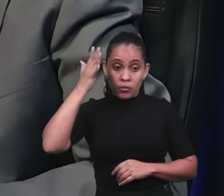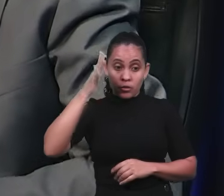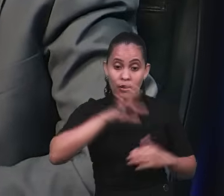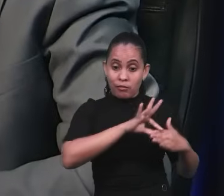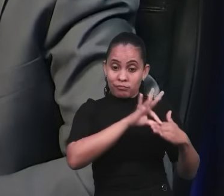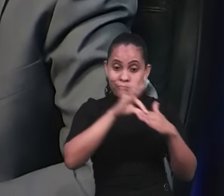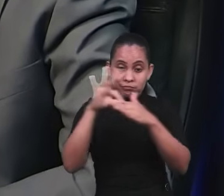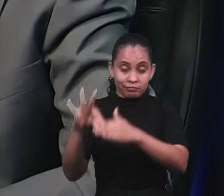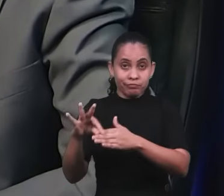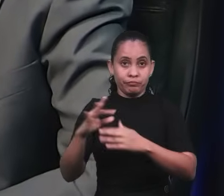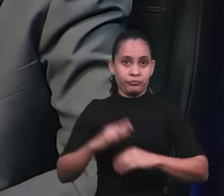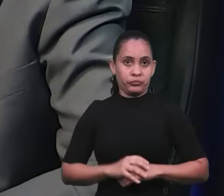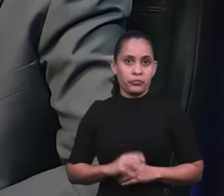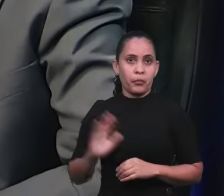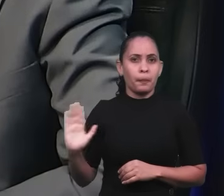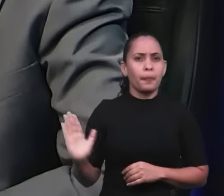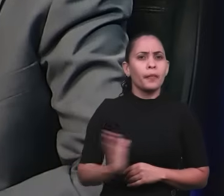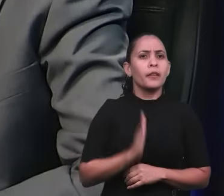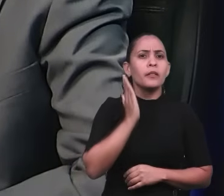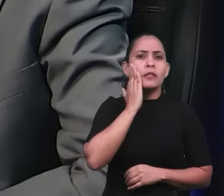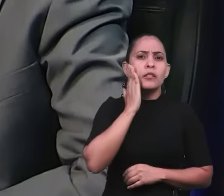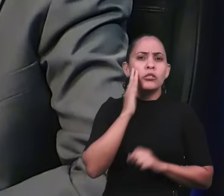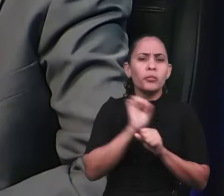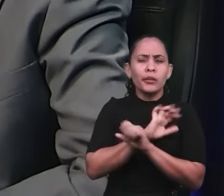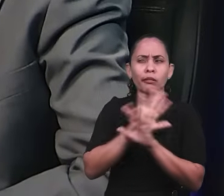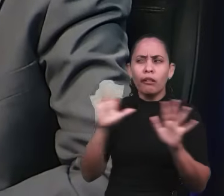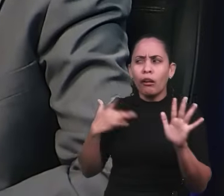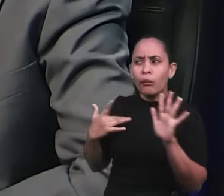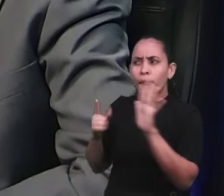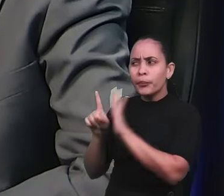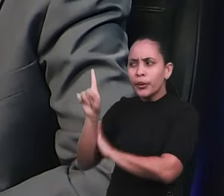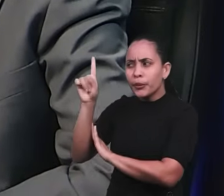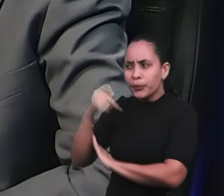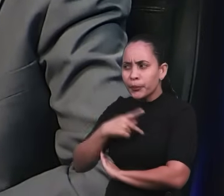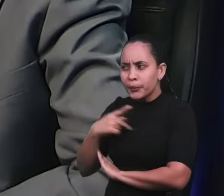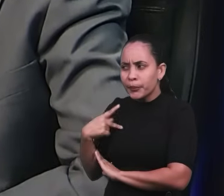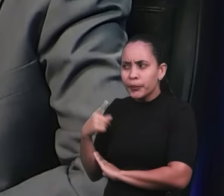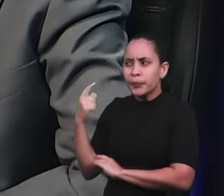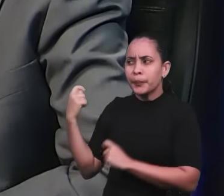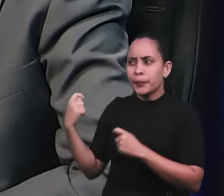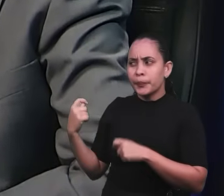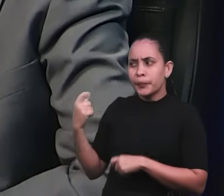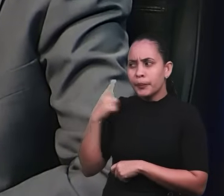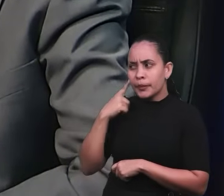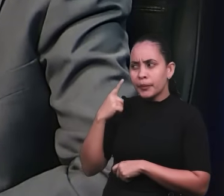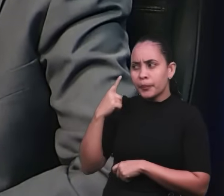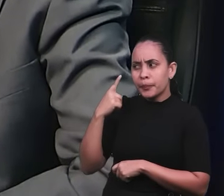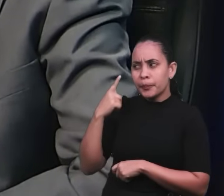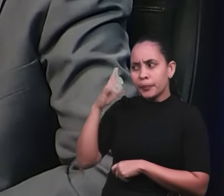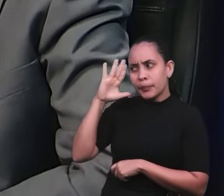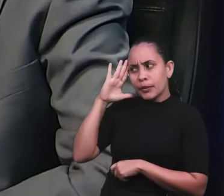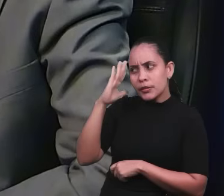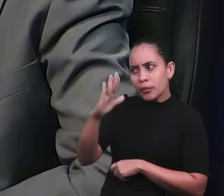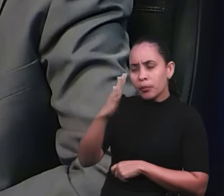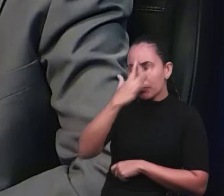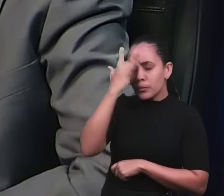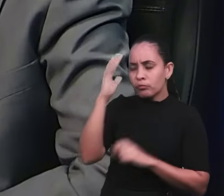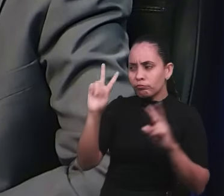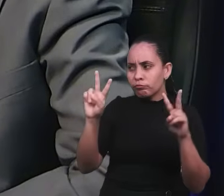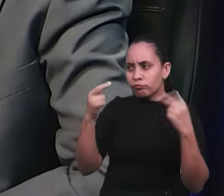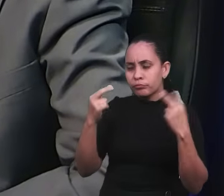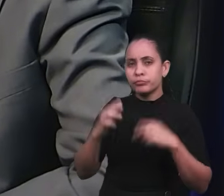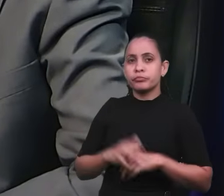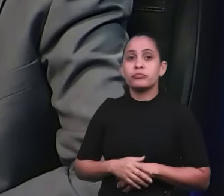uma pergunta aqui para ficar mais claro, especialmente para os ouvintes. Então, quando o pai